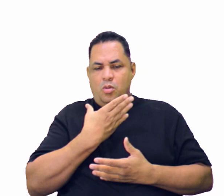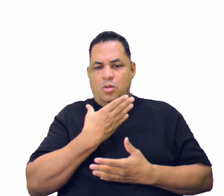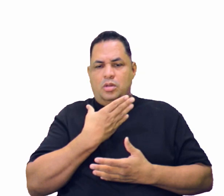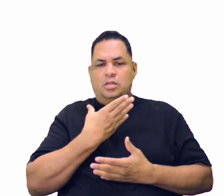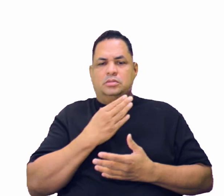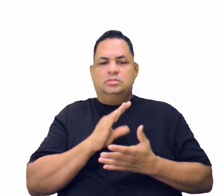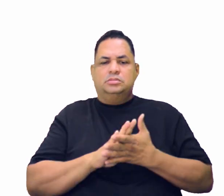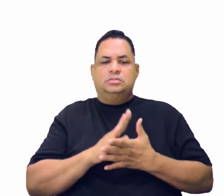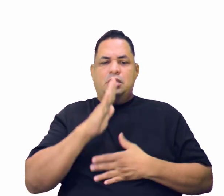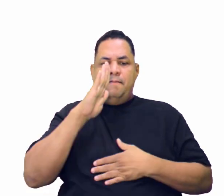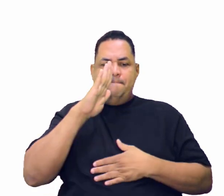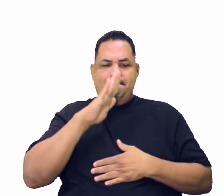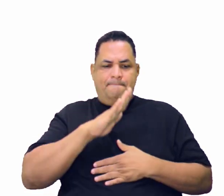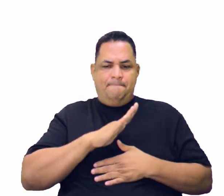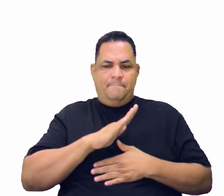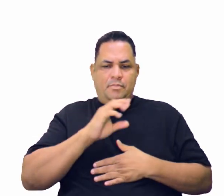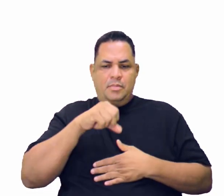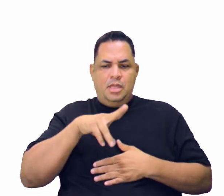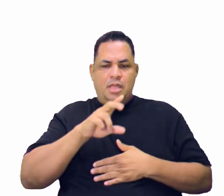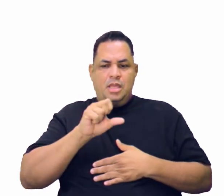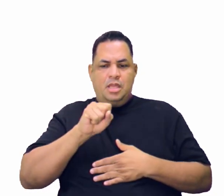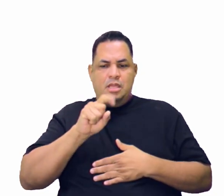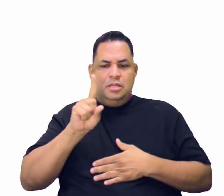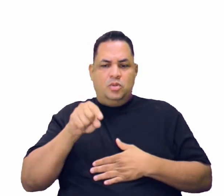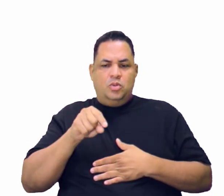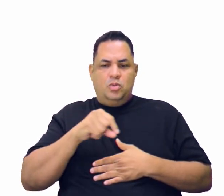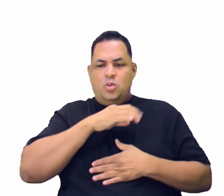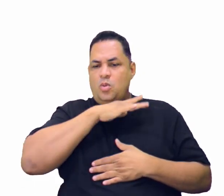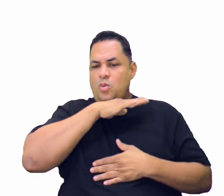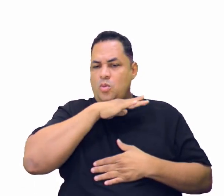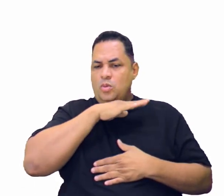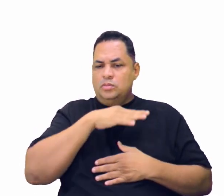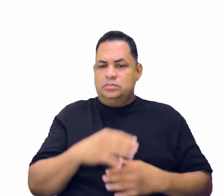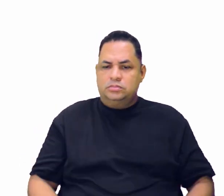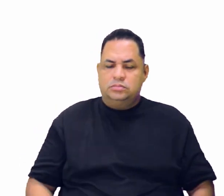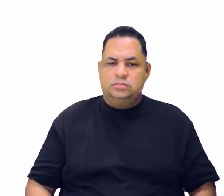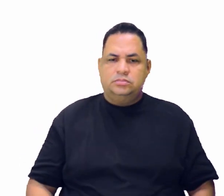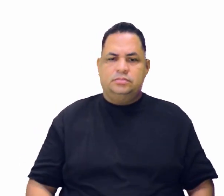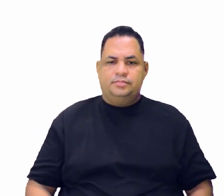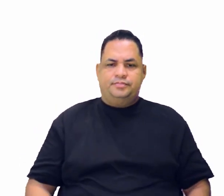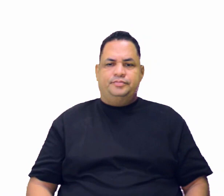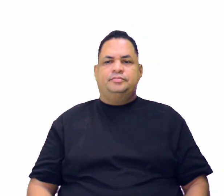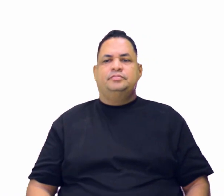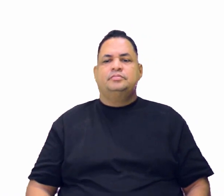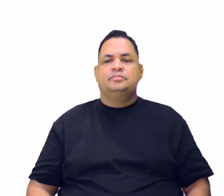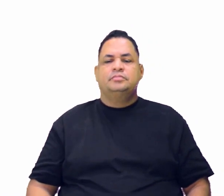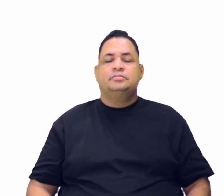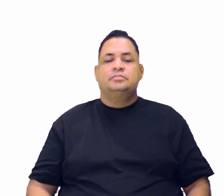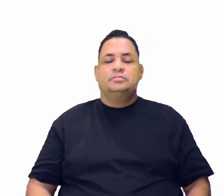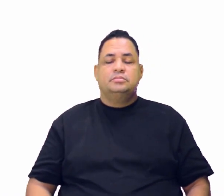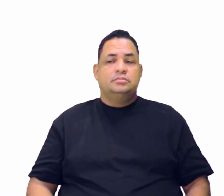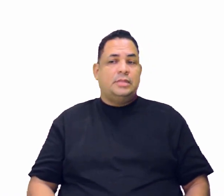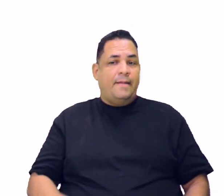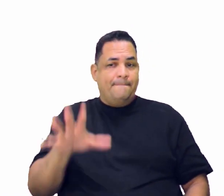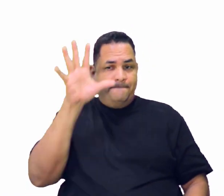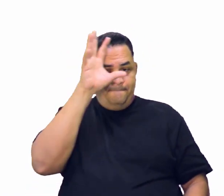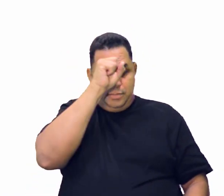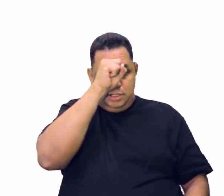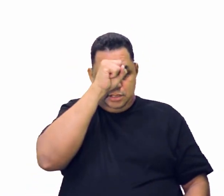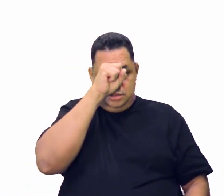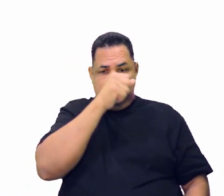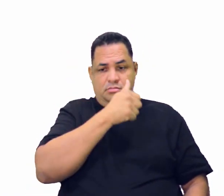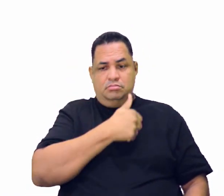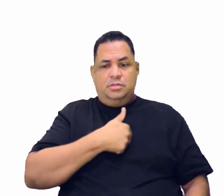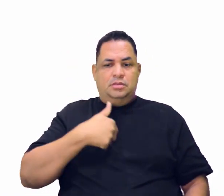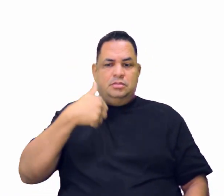notas más. Ou ruins. Beleza? Só para gravar aí na mente de